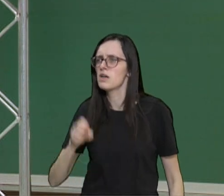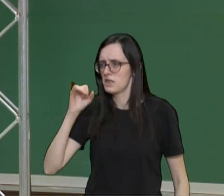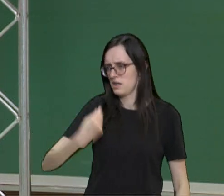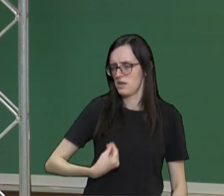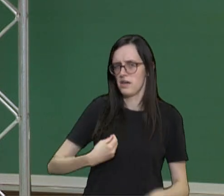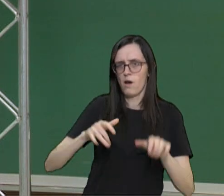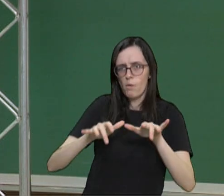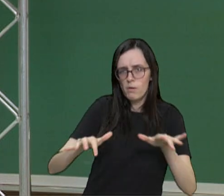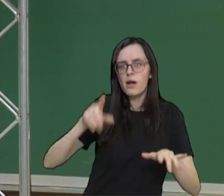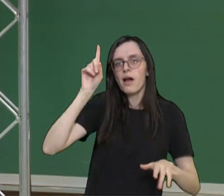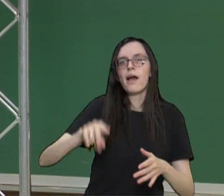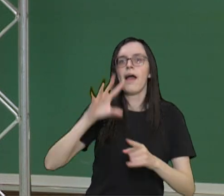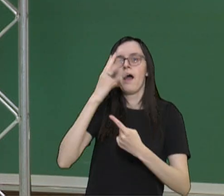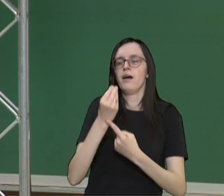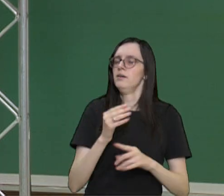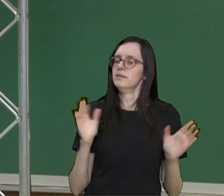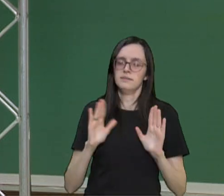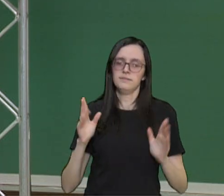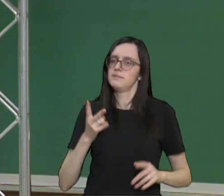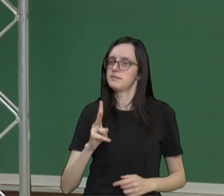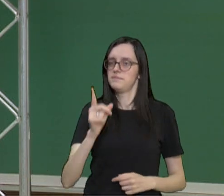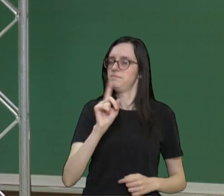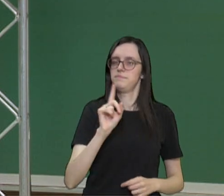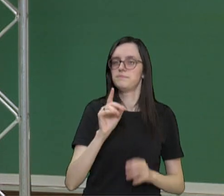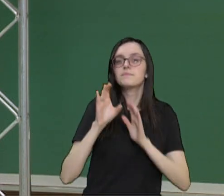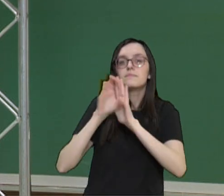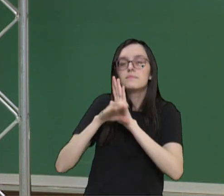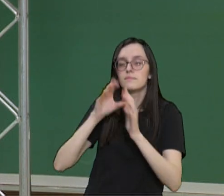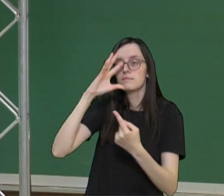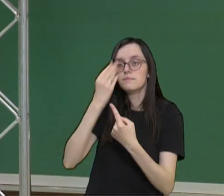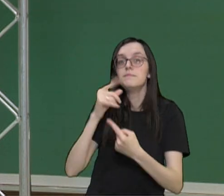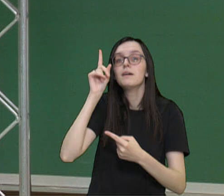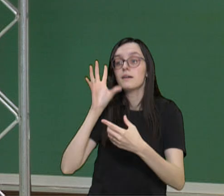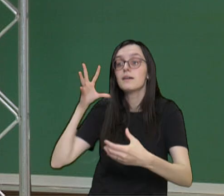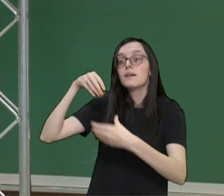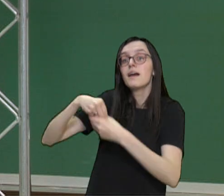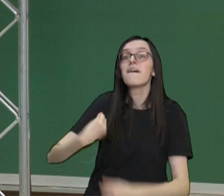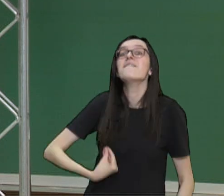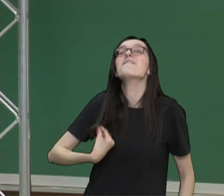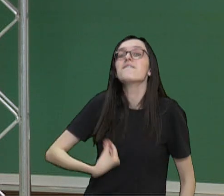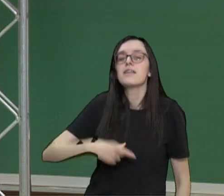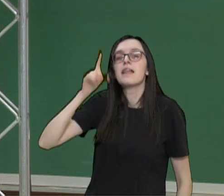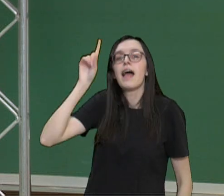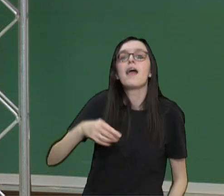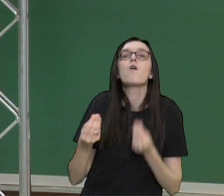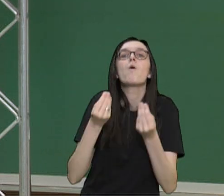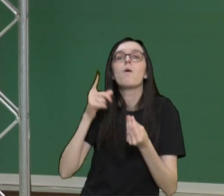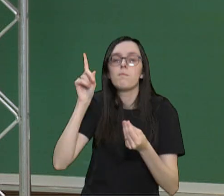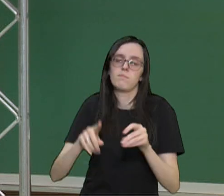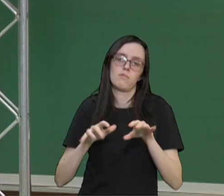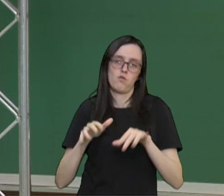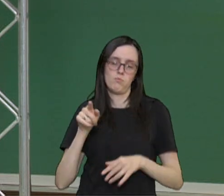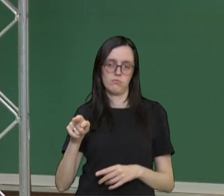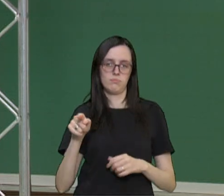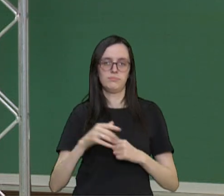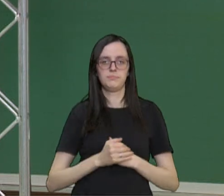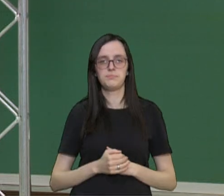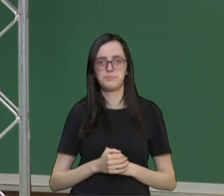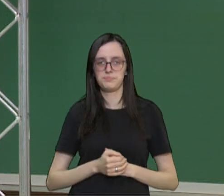então é cyberarte? Nem sempre. A concepção dela, ela é construída a partir dos meios